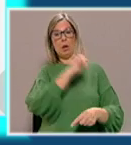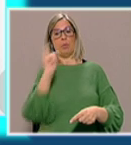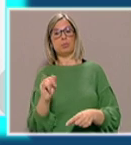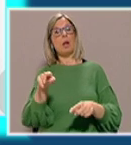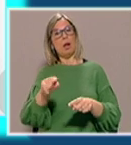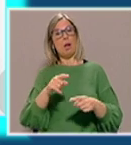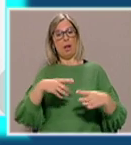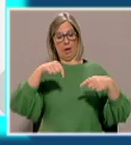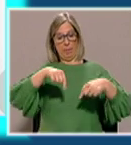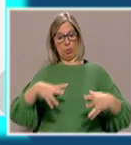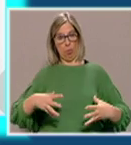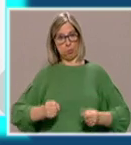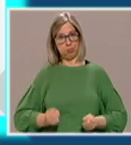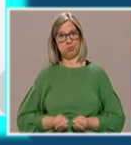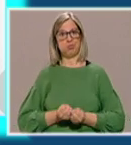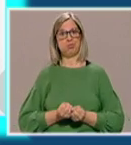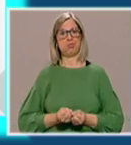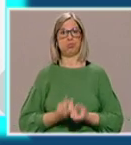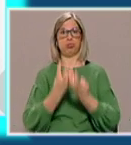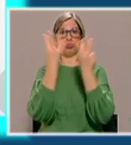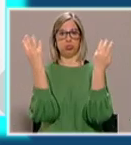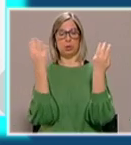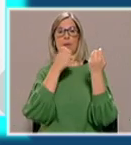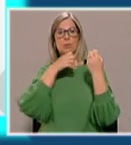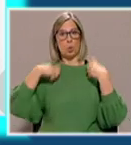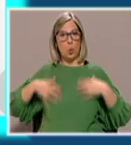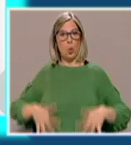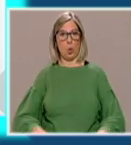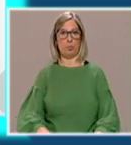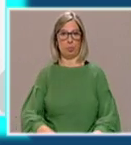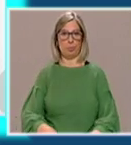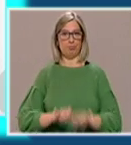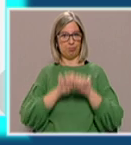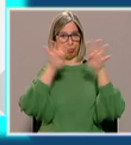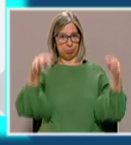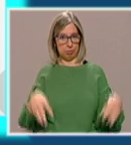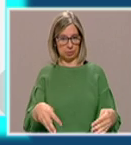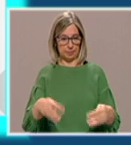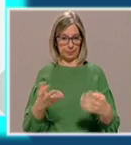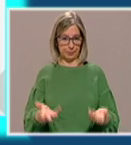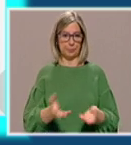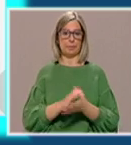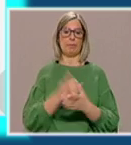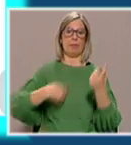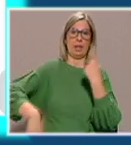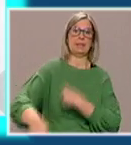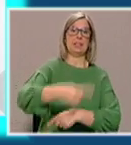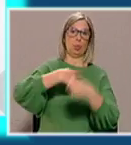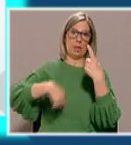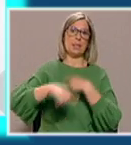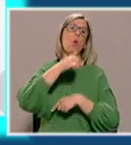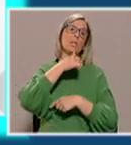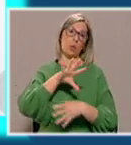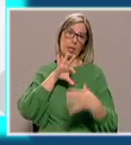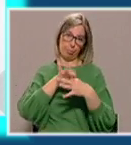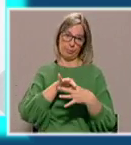vão contrair e o sangue vai passar para as artérias, para fazer então o percurso da circulação